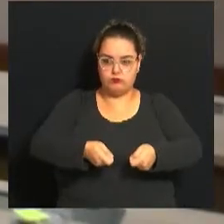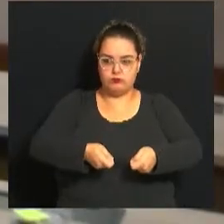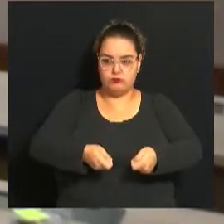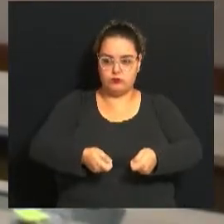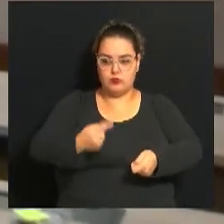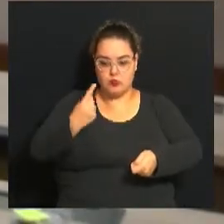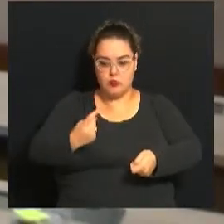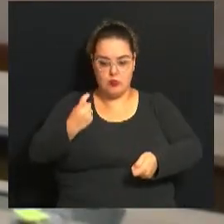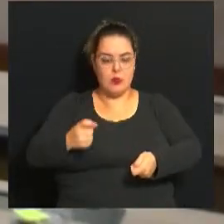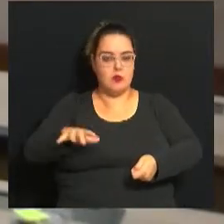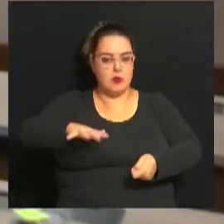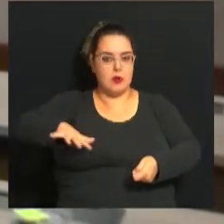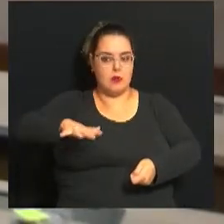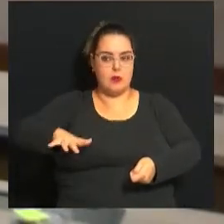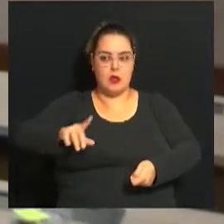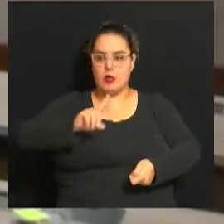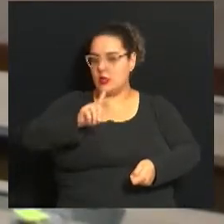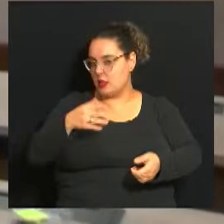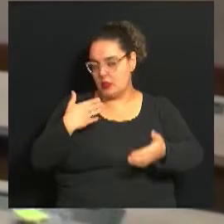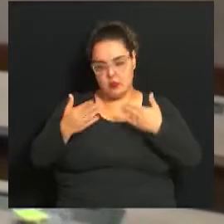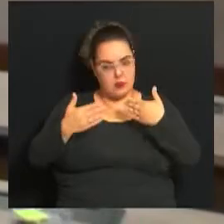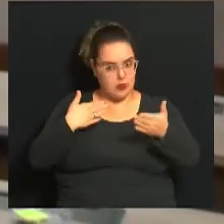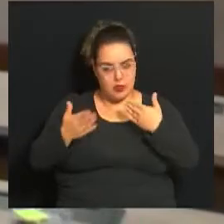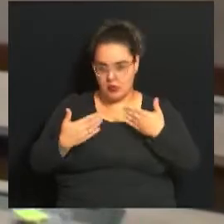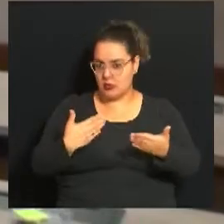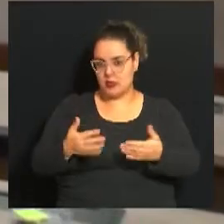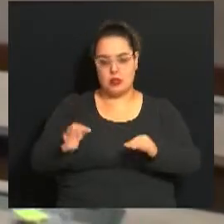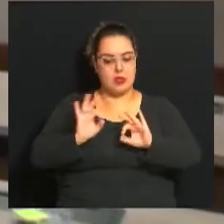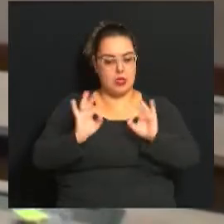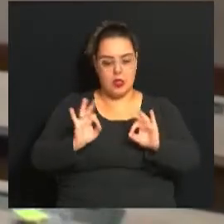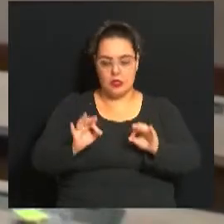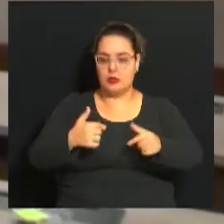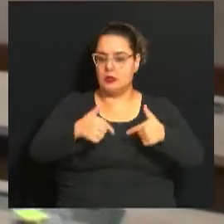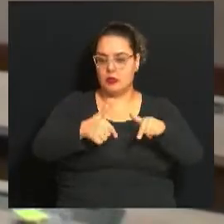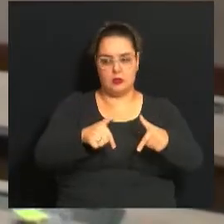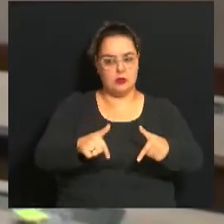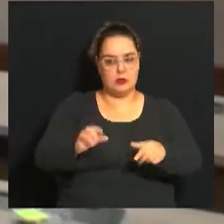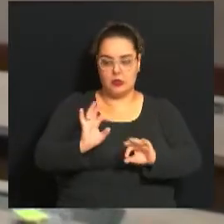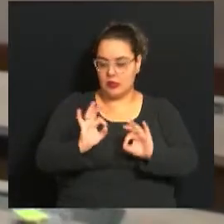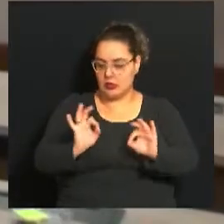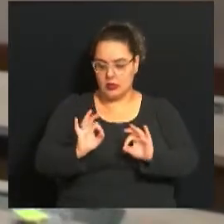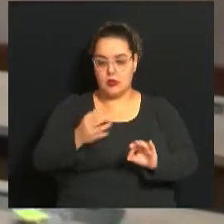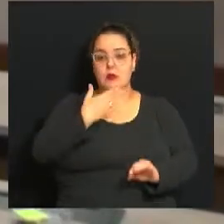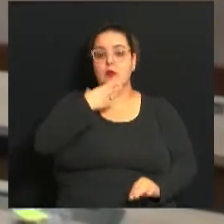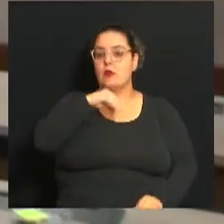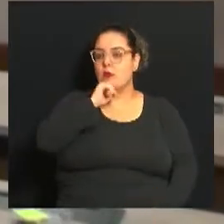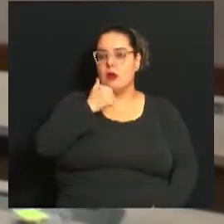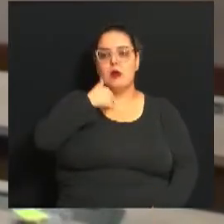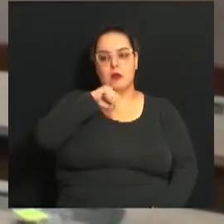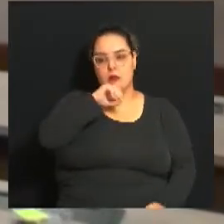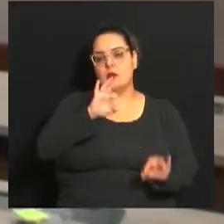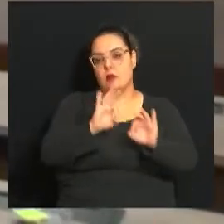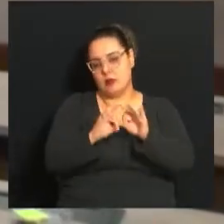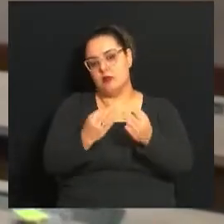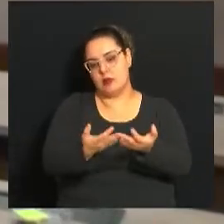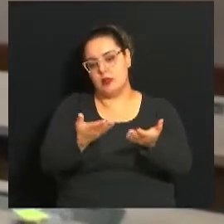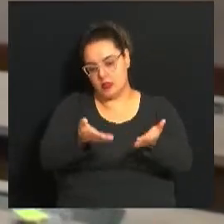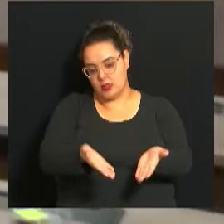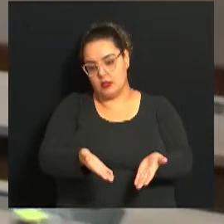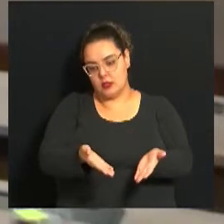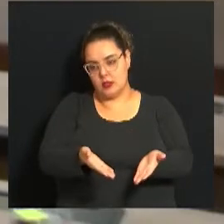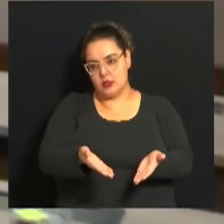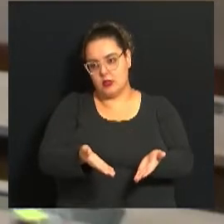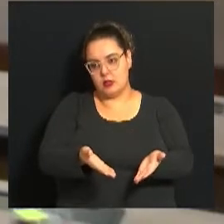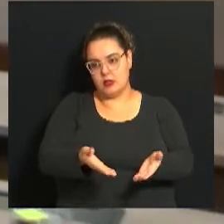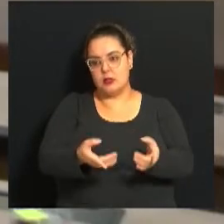uma ação que não foi debatida, não foi dialogada nem com os trabalhadores e nem com os pais, as famílias que são ali, né? Que são